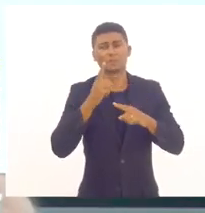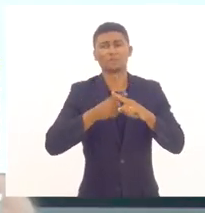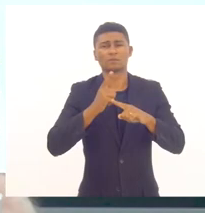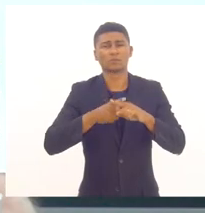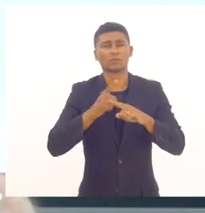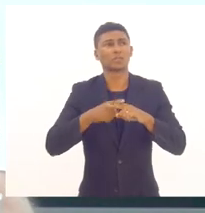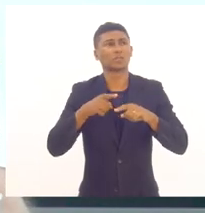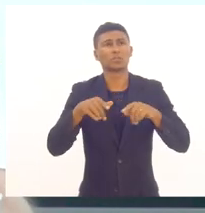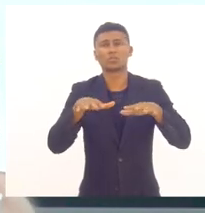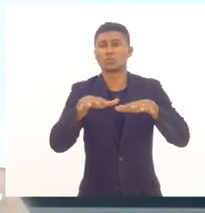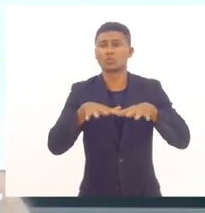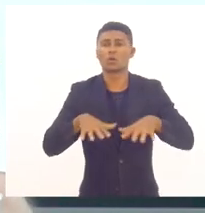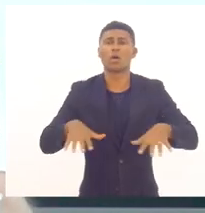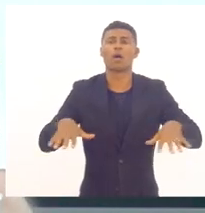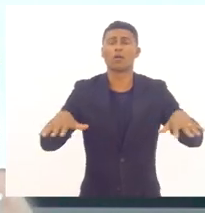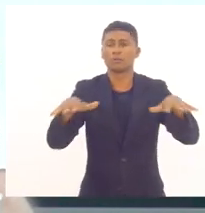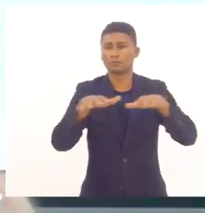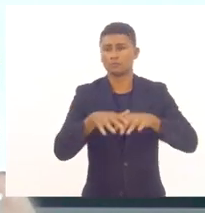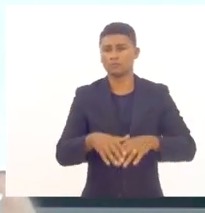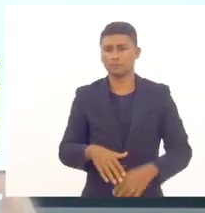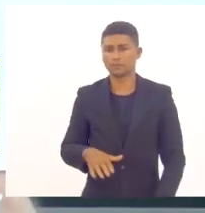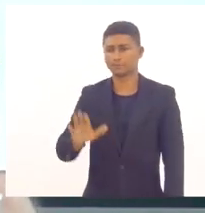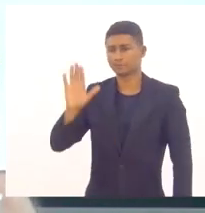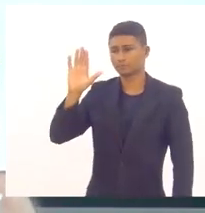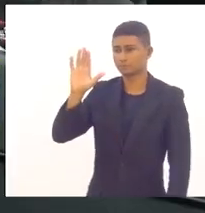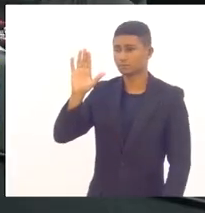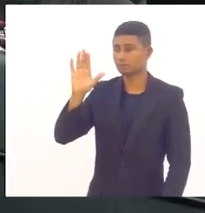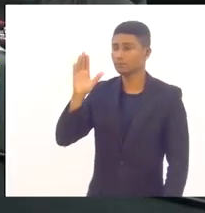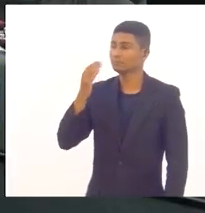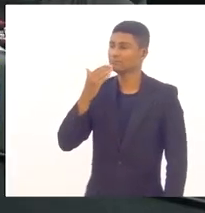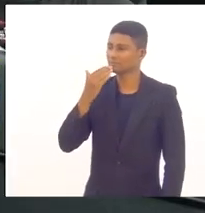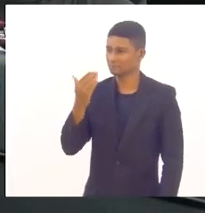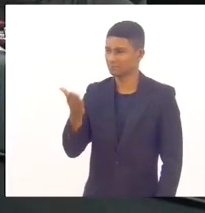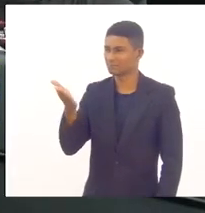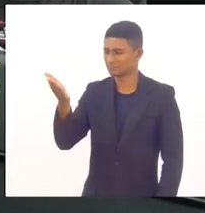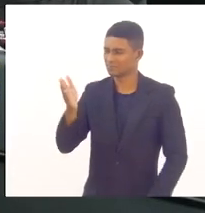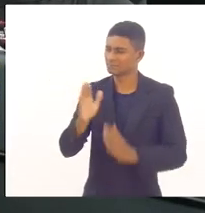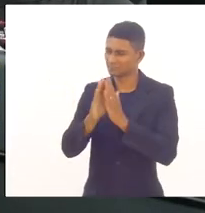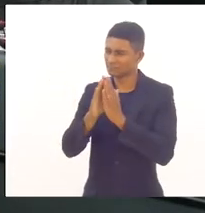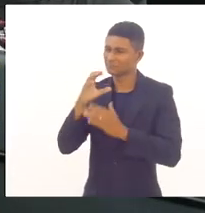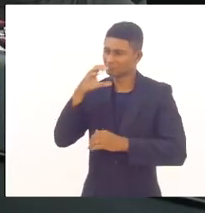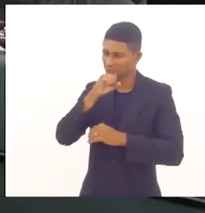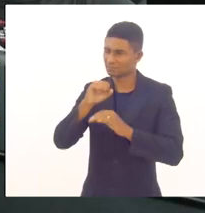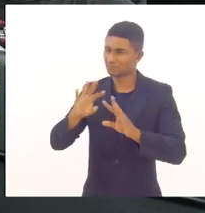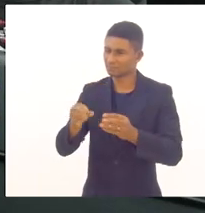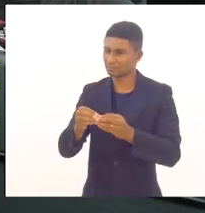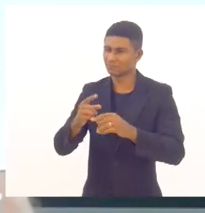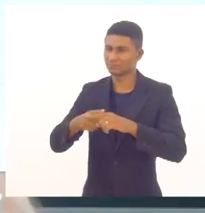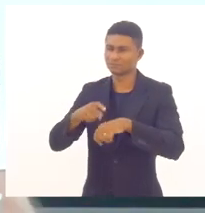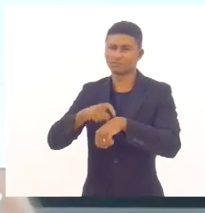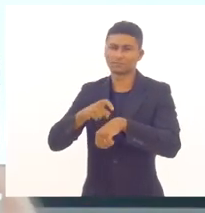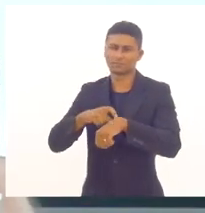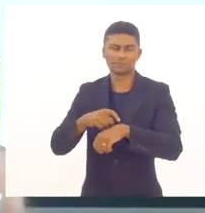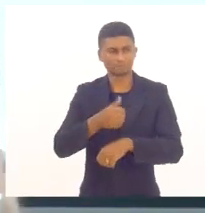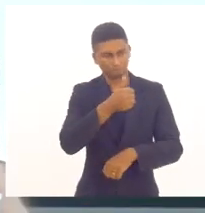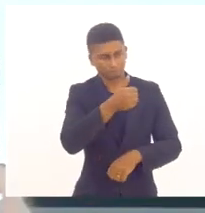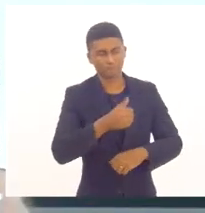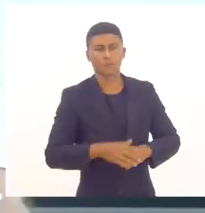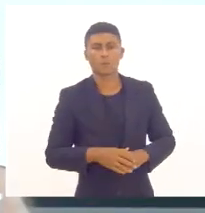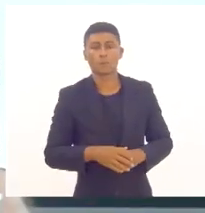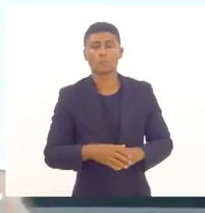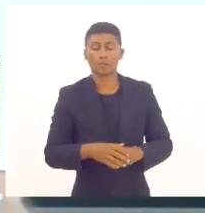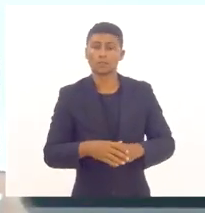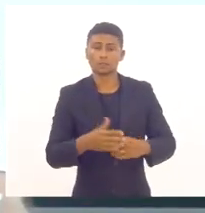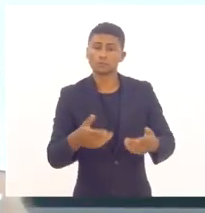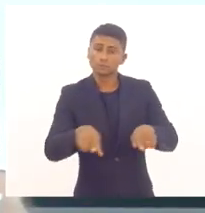sua totalidade, como também qualquer outro fórum. Eu ia pedir para tentar funilar, tá, por causa do tempo. Como qualquer outro movimento